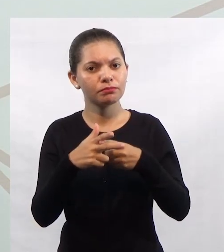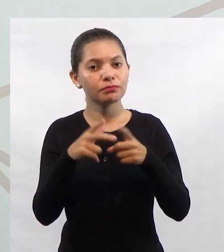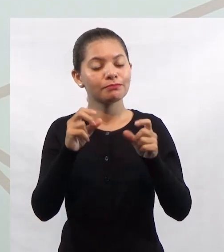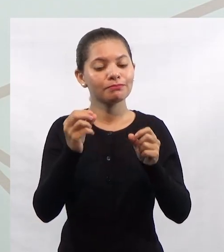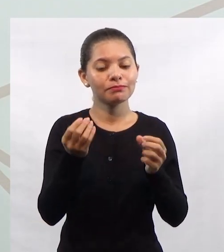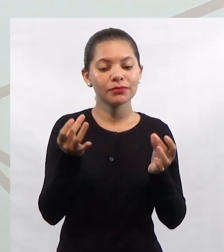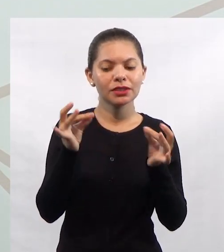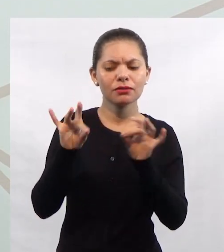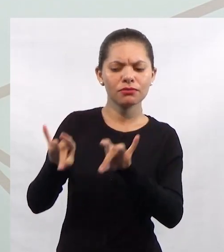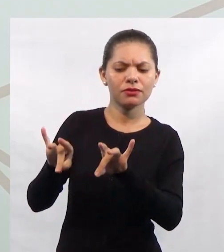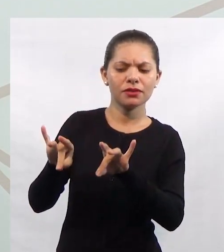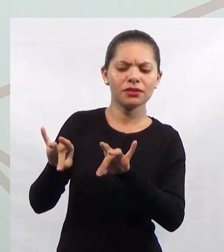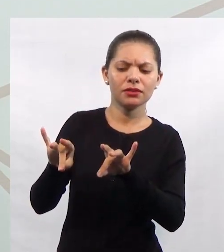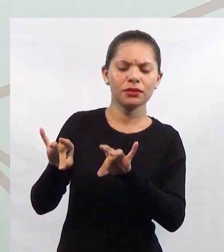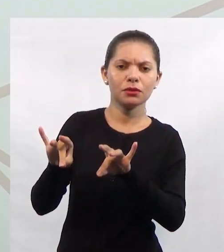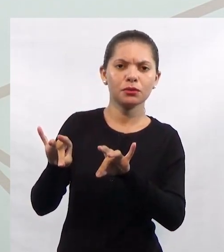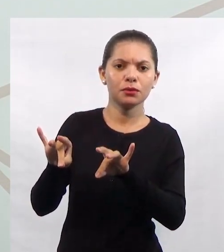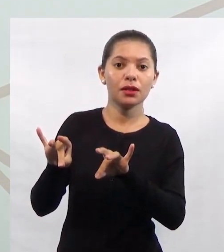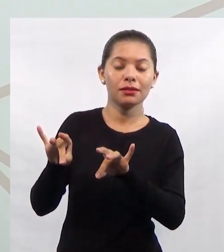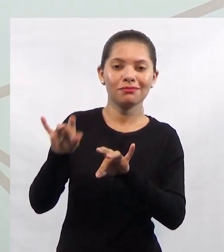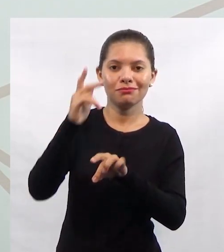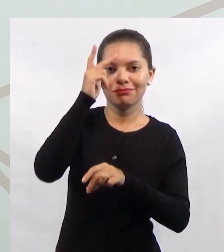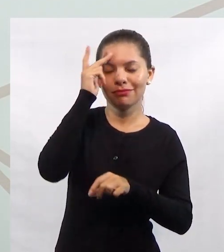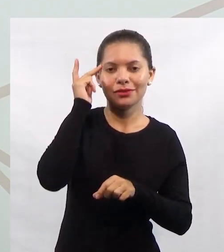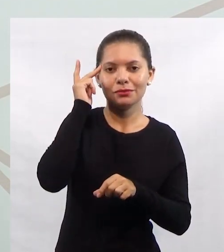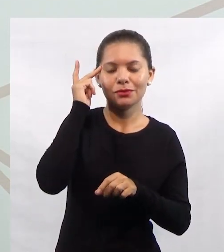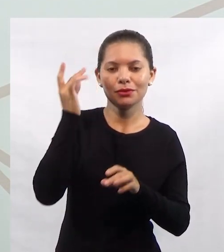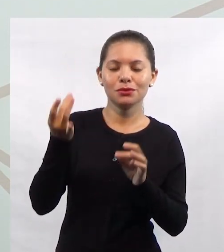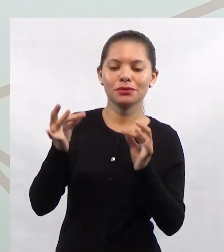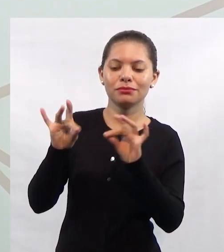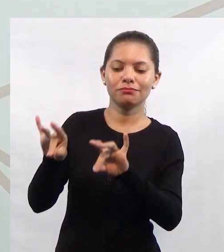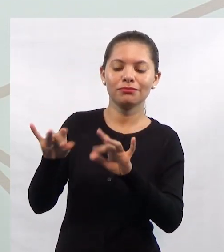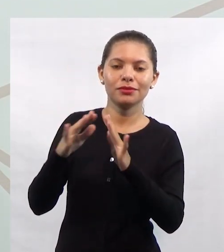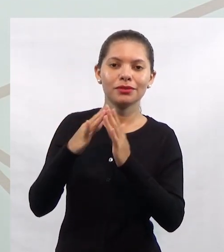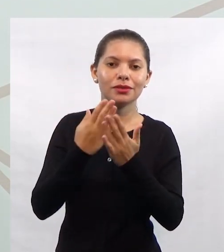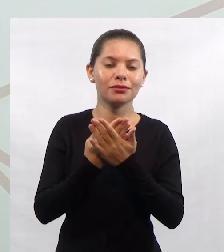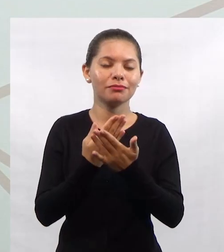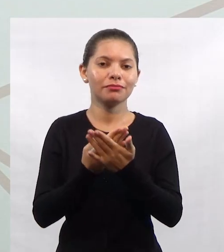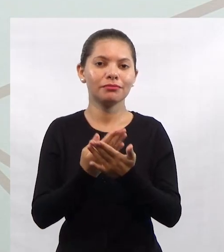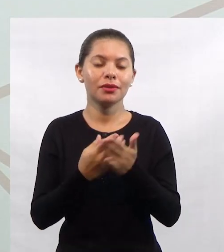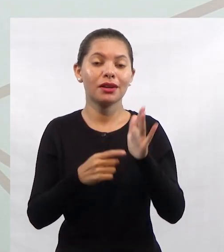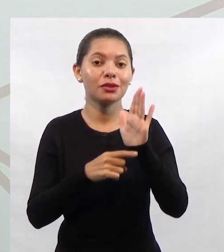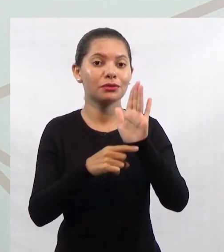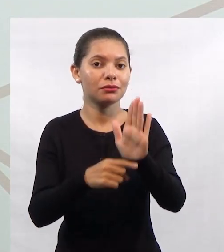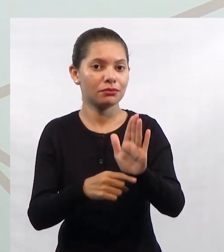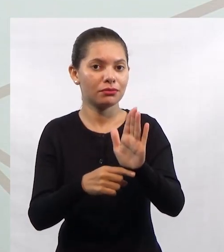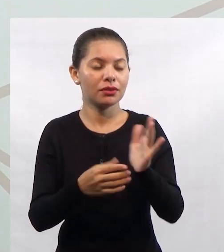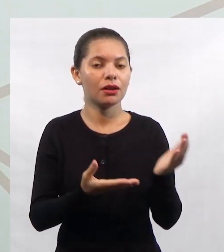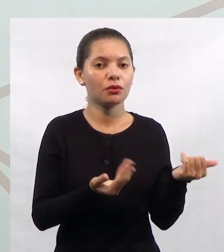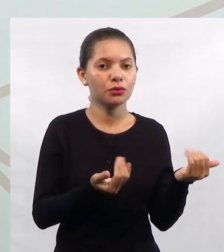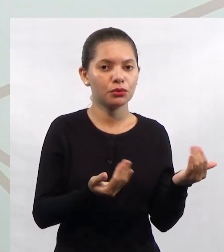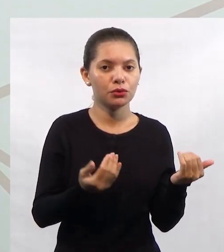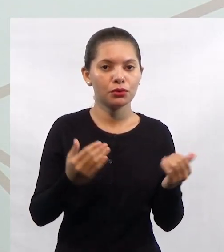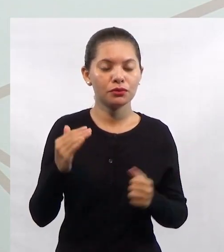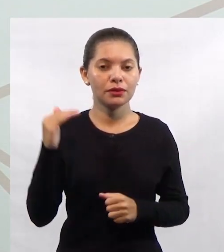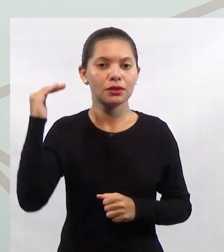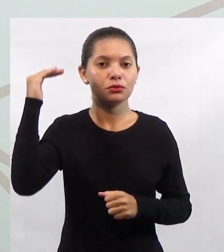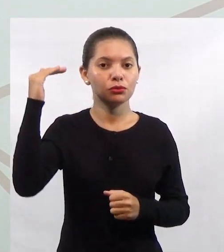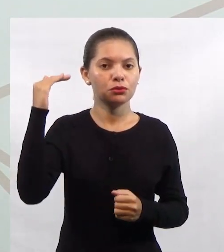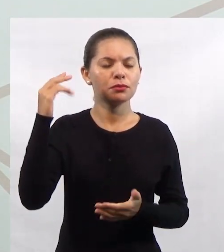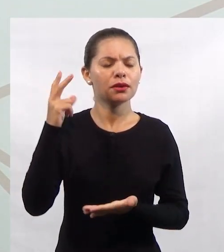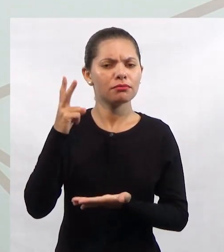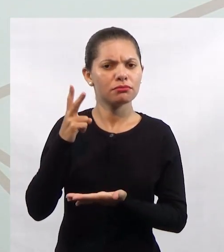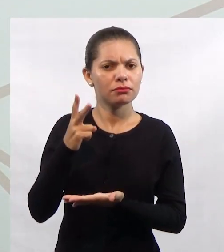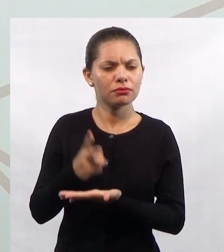reparar a evasão e para dar condições a esses jovens e adultos de se manterem